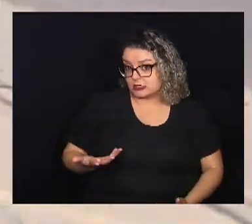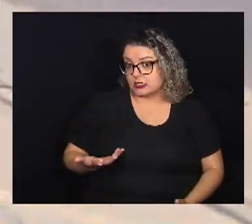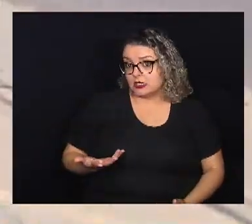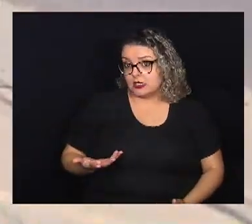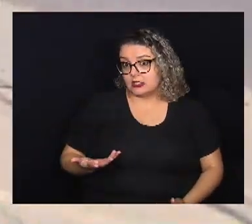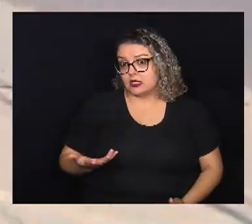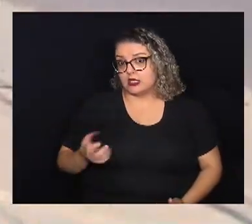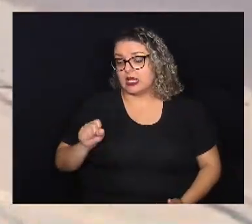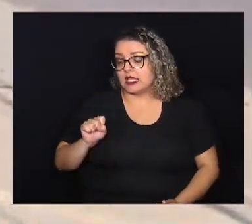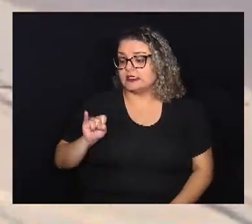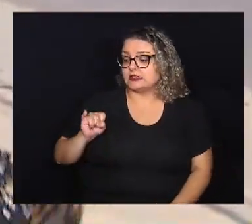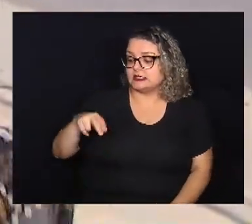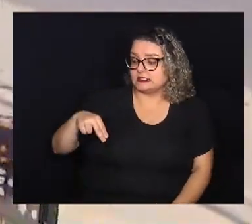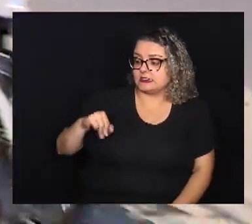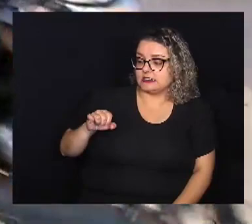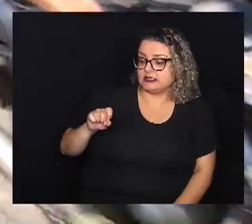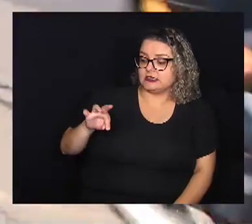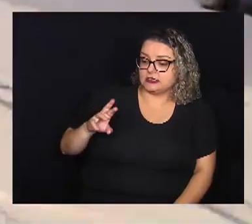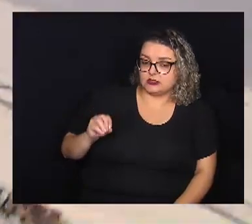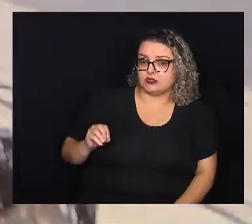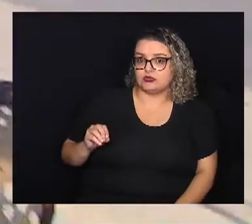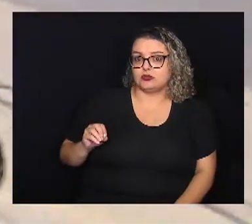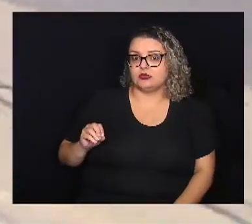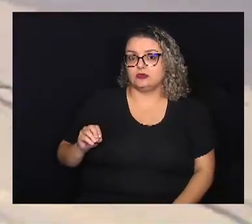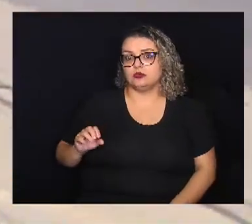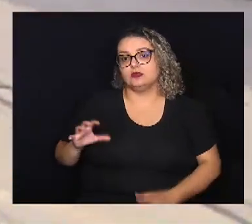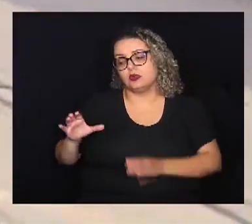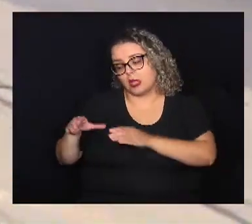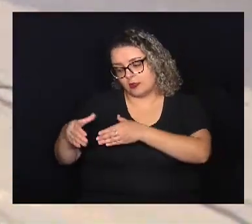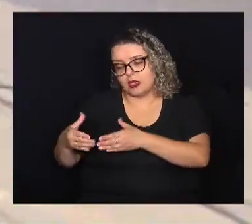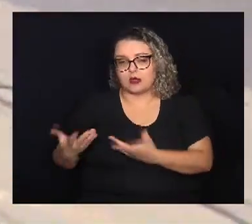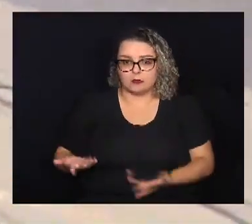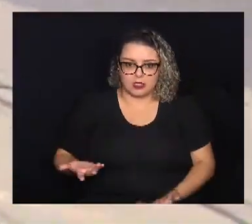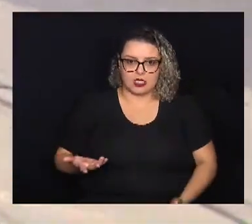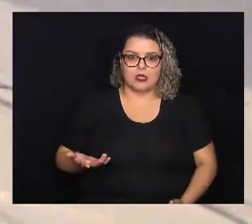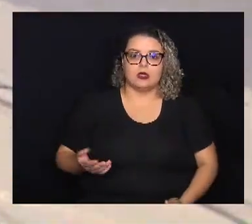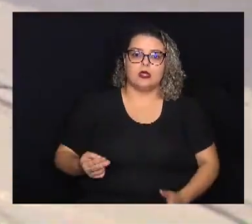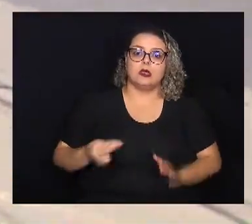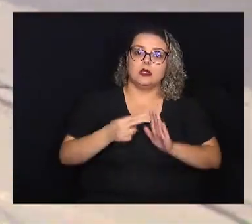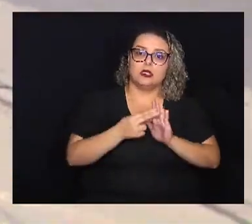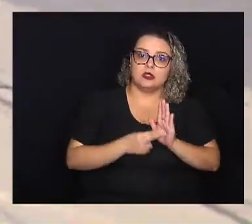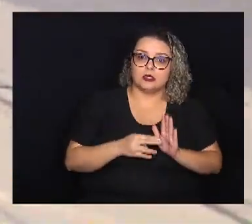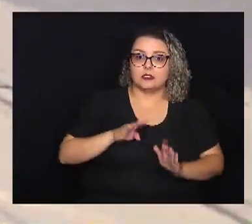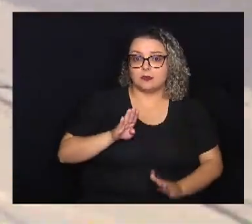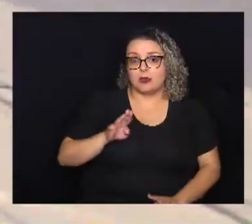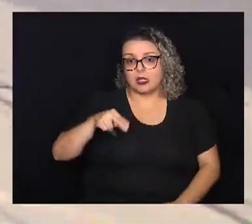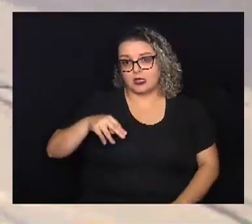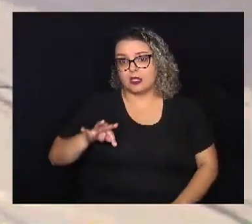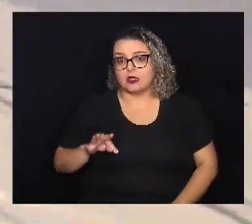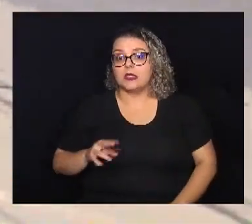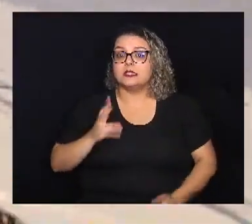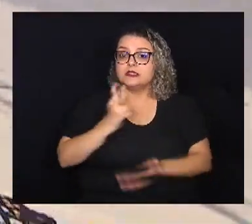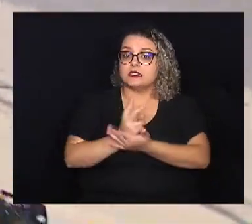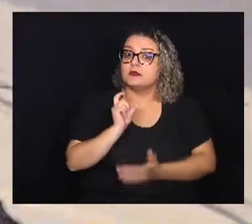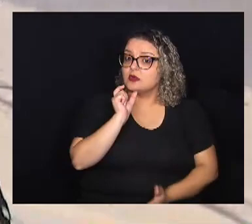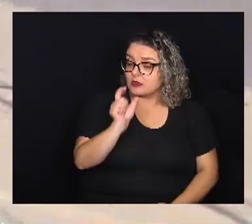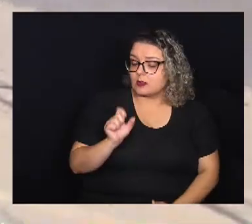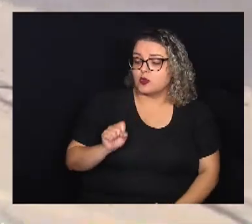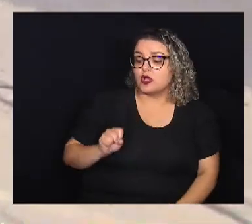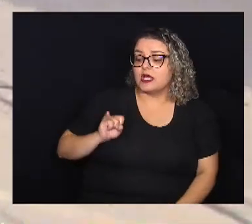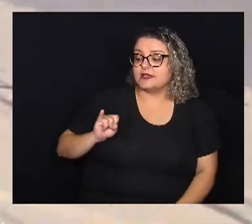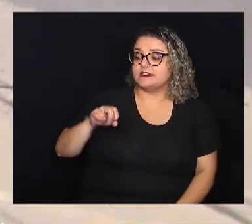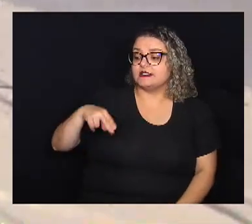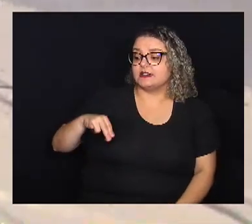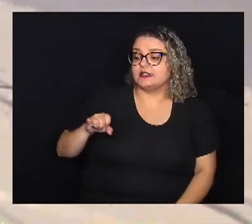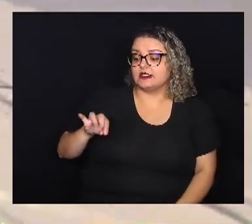usa a palavra acidente na Indec, mas por conta da norma da BNT, então a gente fala sempre sinistro. E para que não